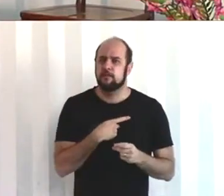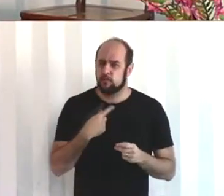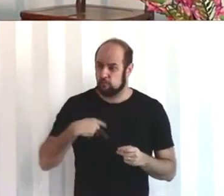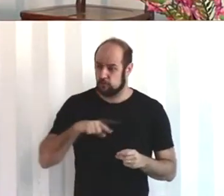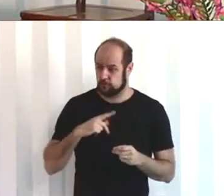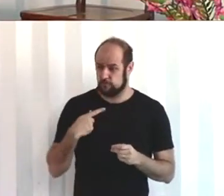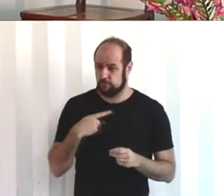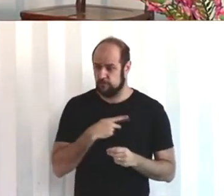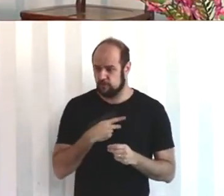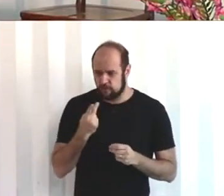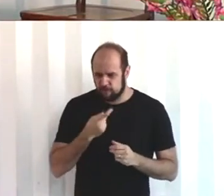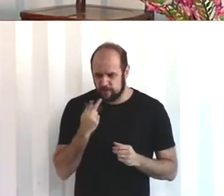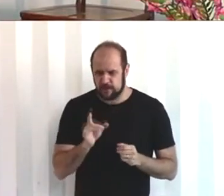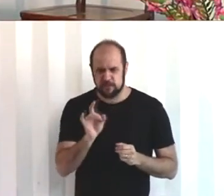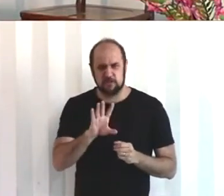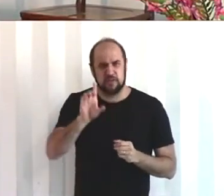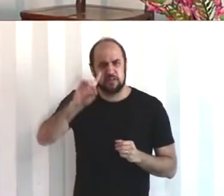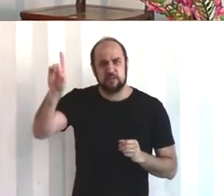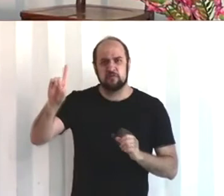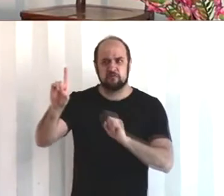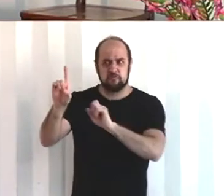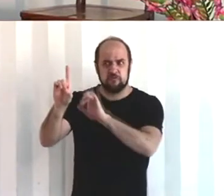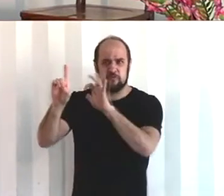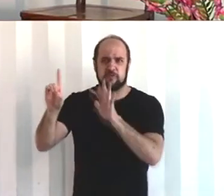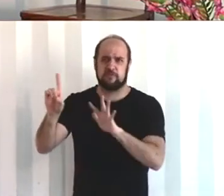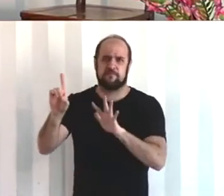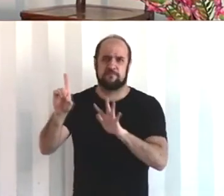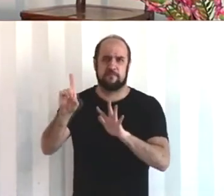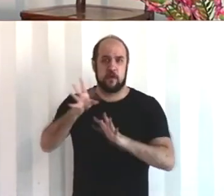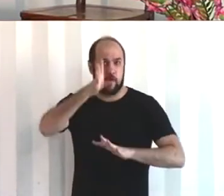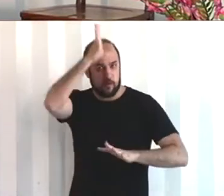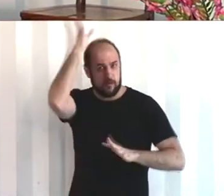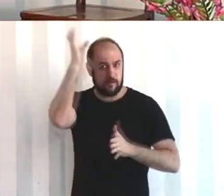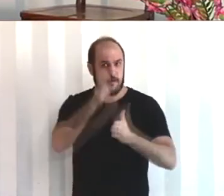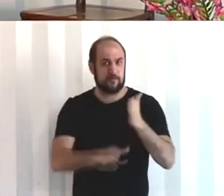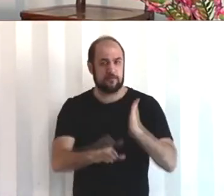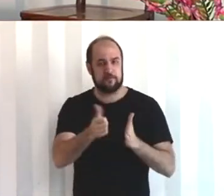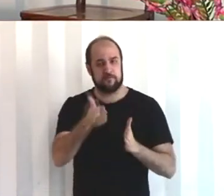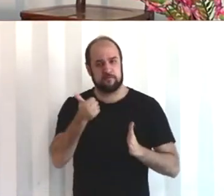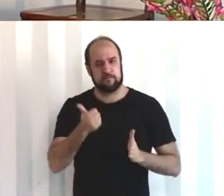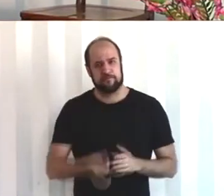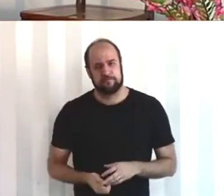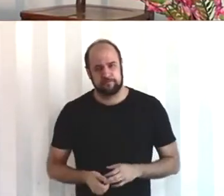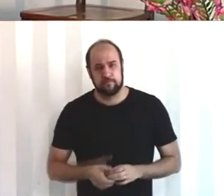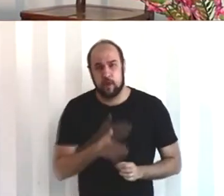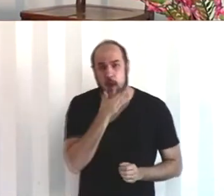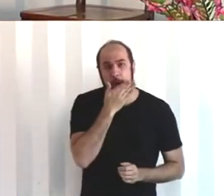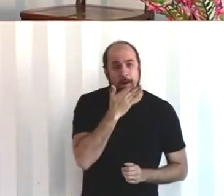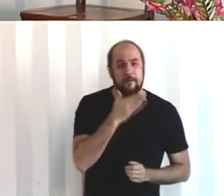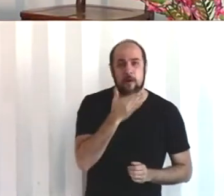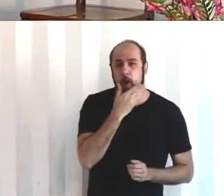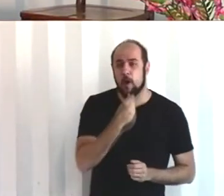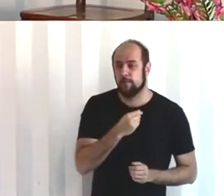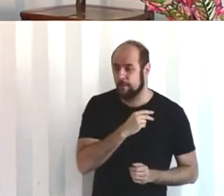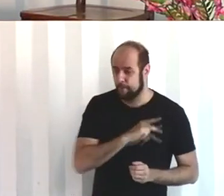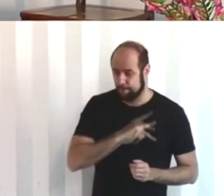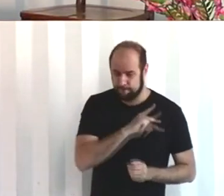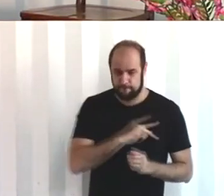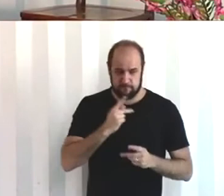de só lhe deu glória. Romanos capítulo 11. Essa passagem é maravilhosa. O apóstolo Paulo, que